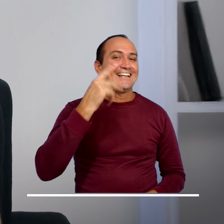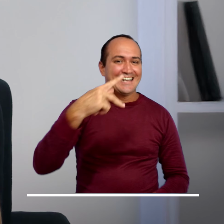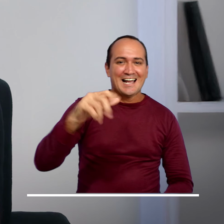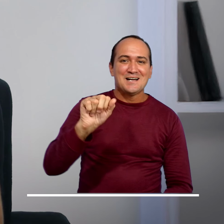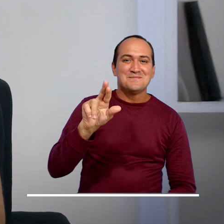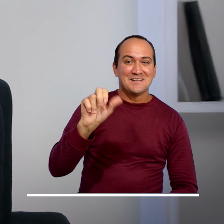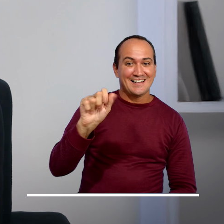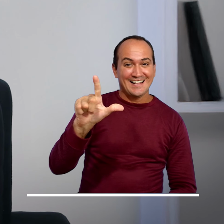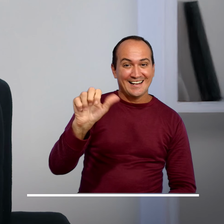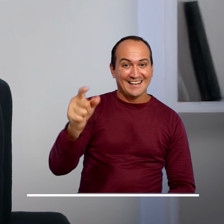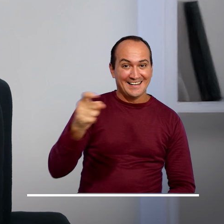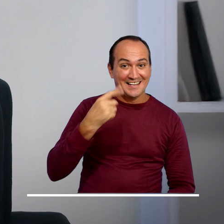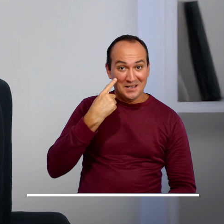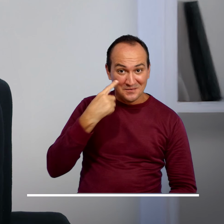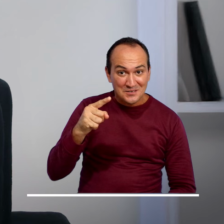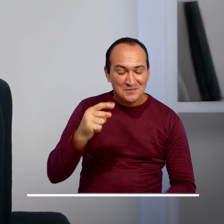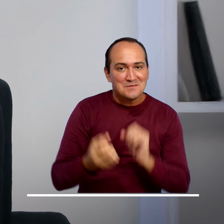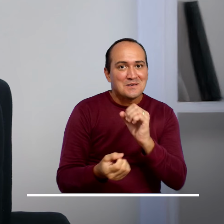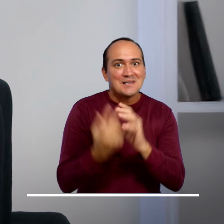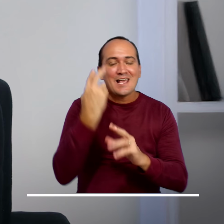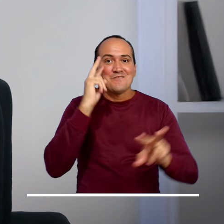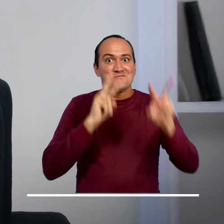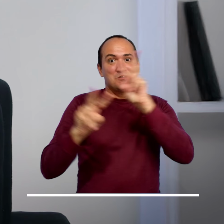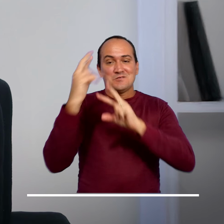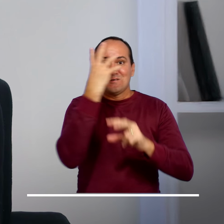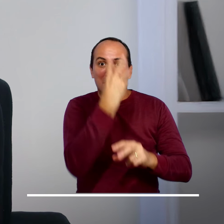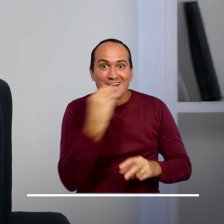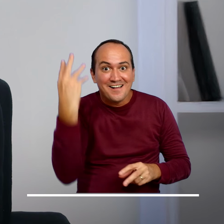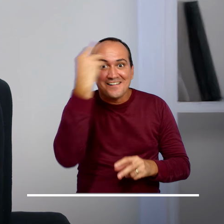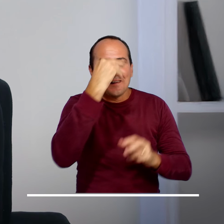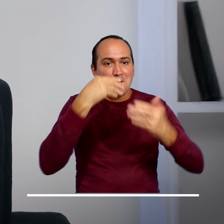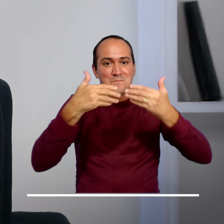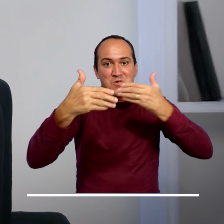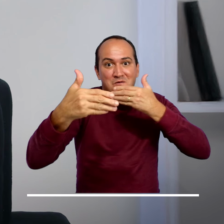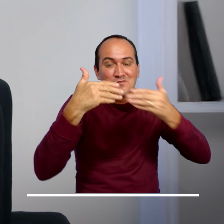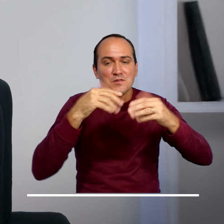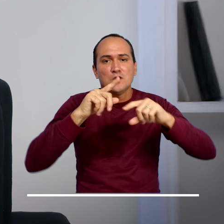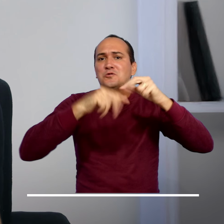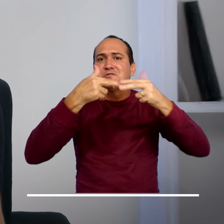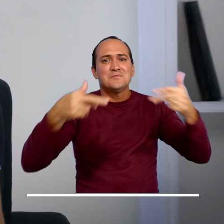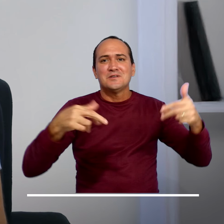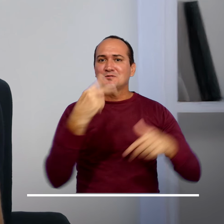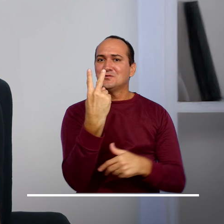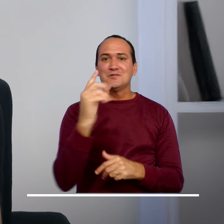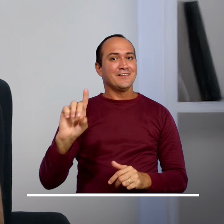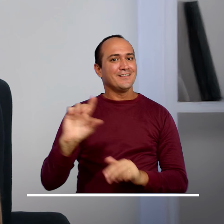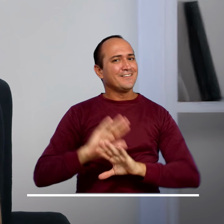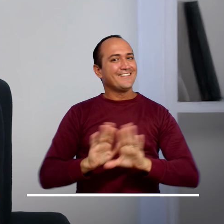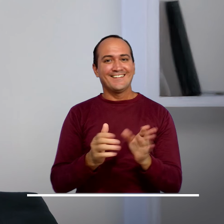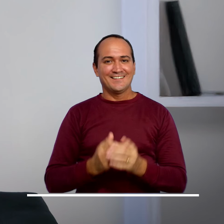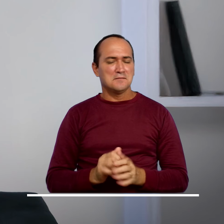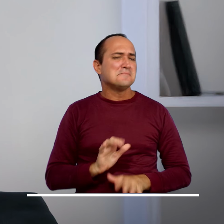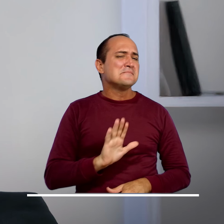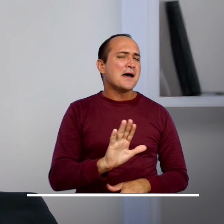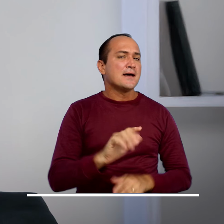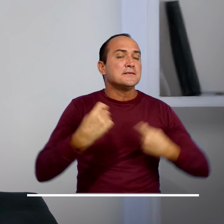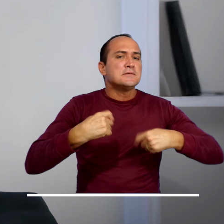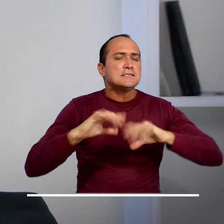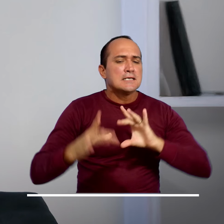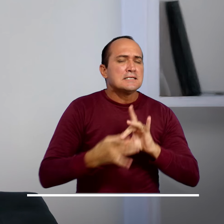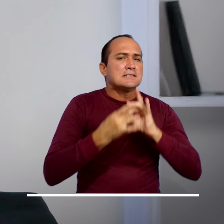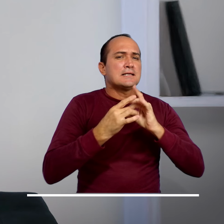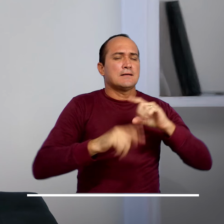O que acharam do Parallax? Viram como dá para criar uma ilusão de profundidade e movimento bem legal usando só elementos 2D? Mas